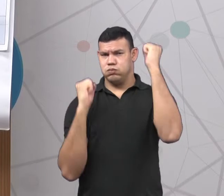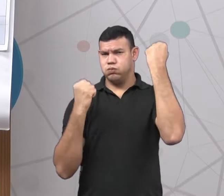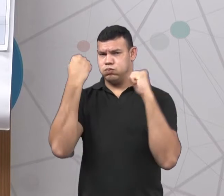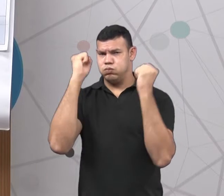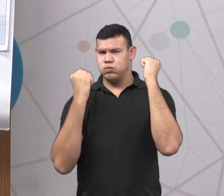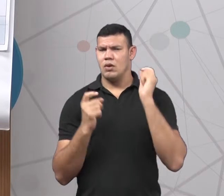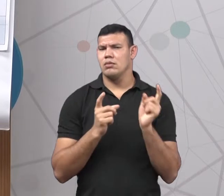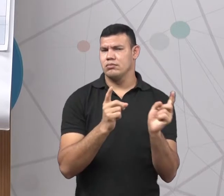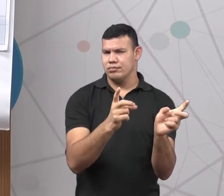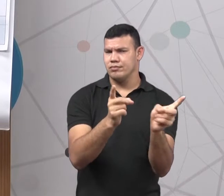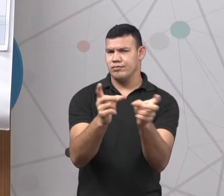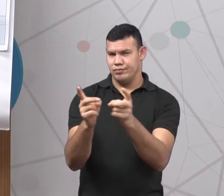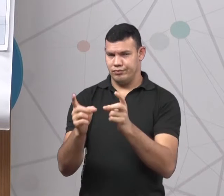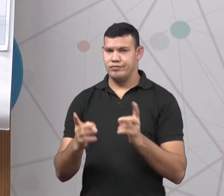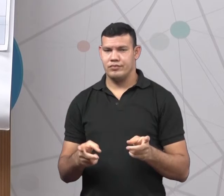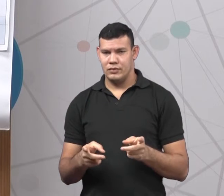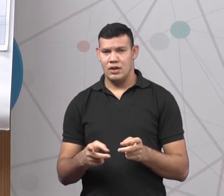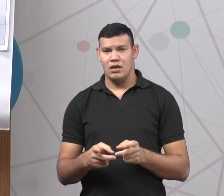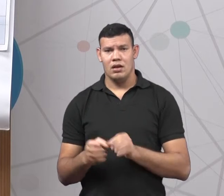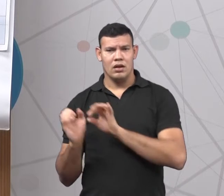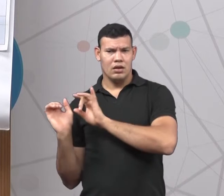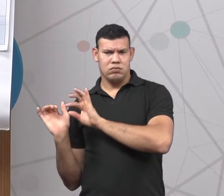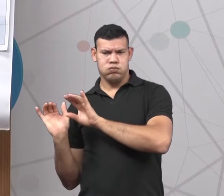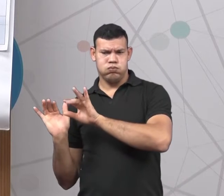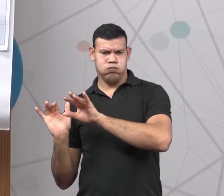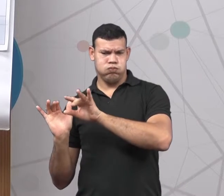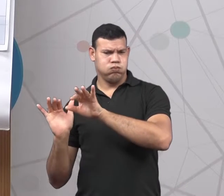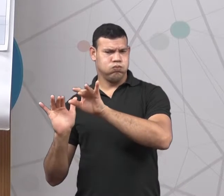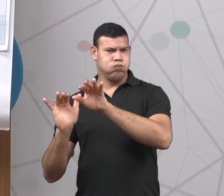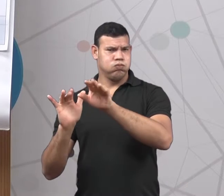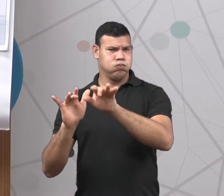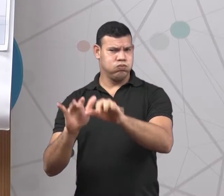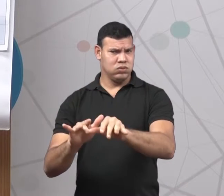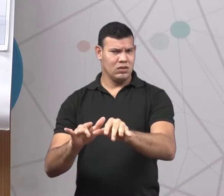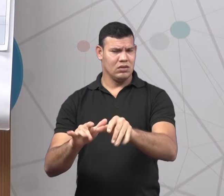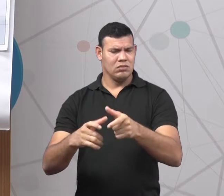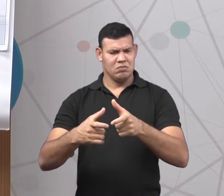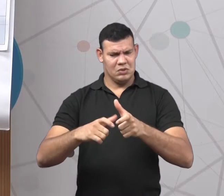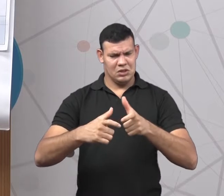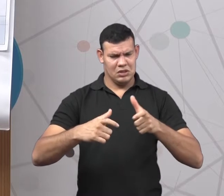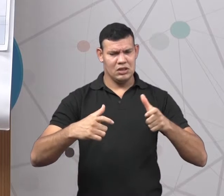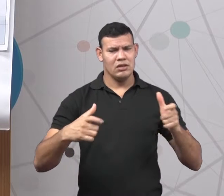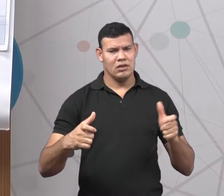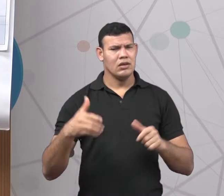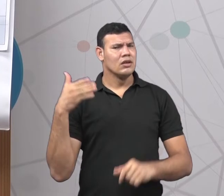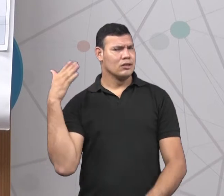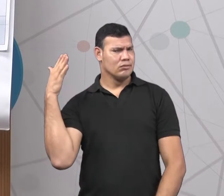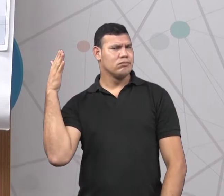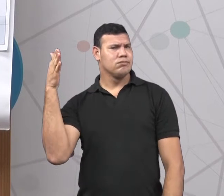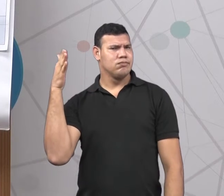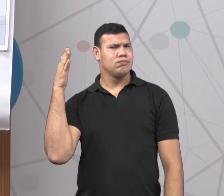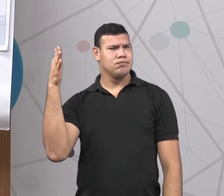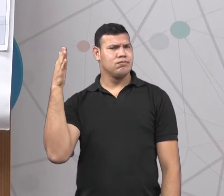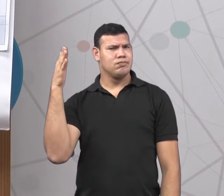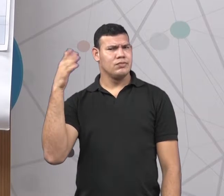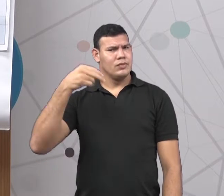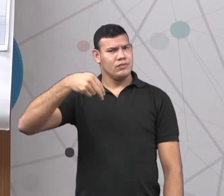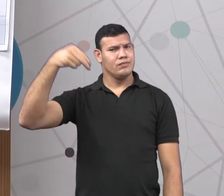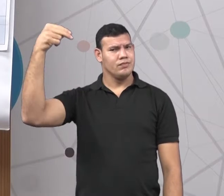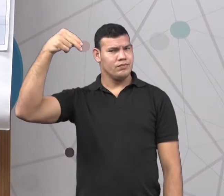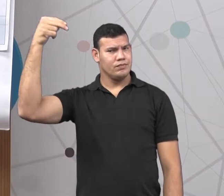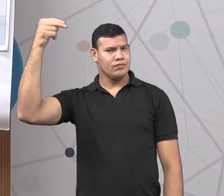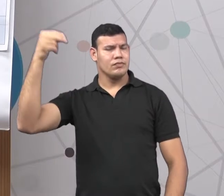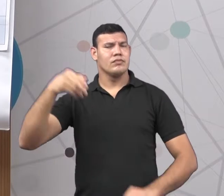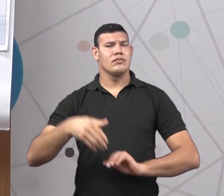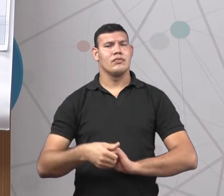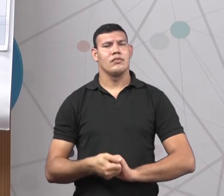comercial. Então, esse fluxo migratório aconteceu com maior frequência na região Nordeste